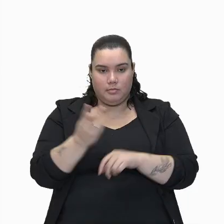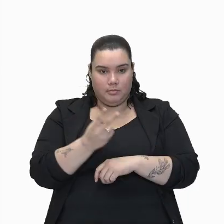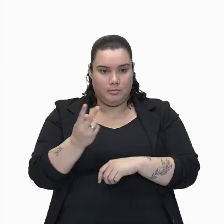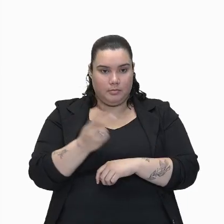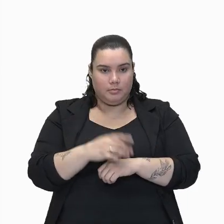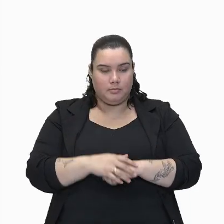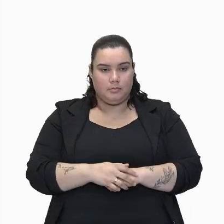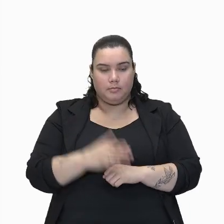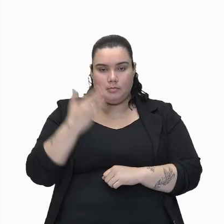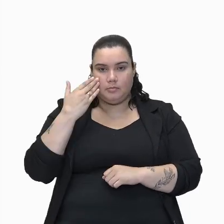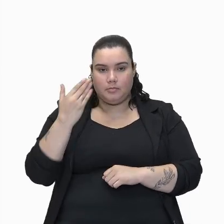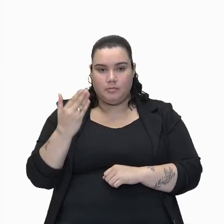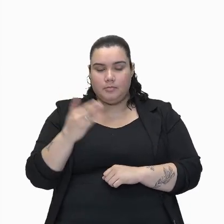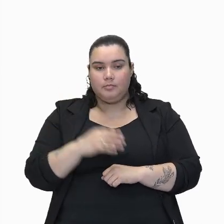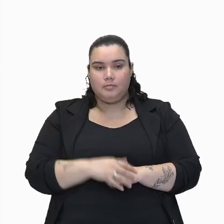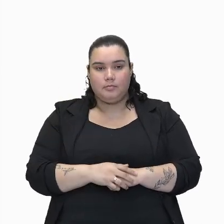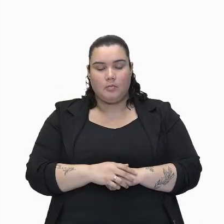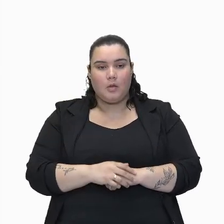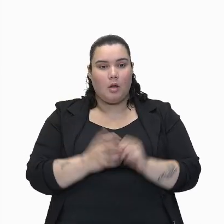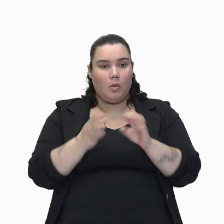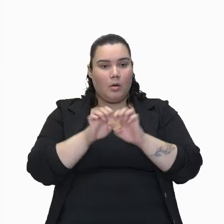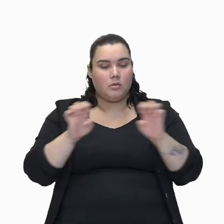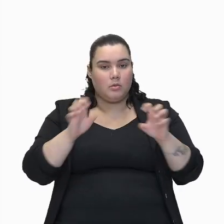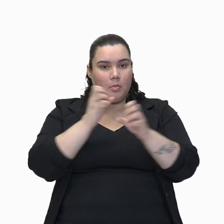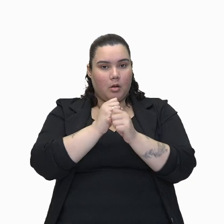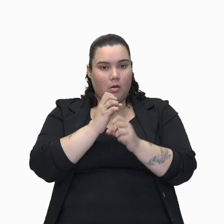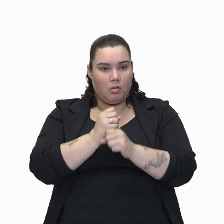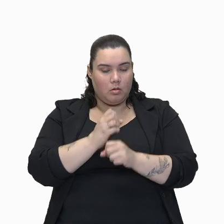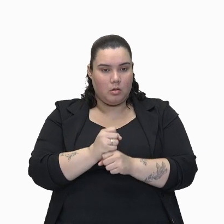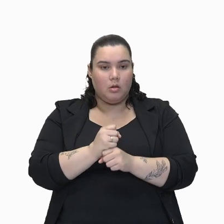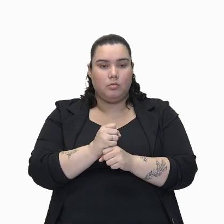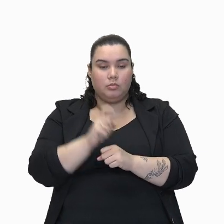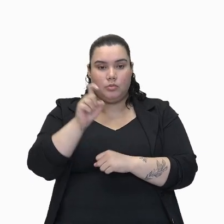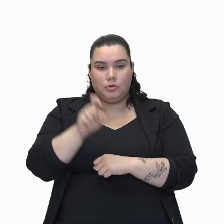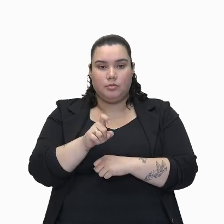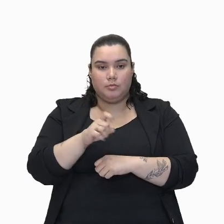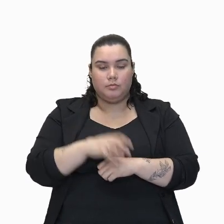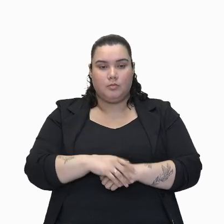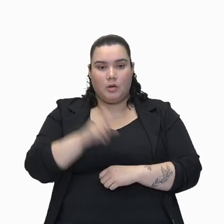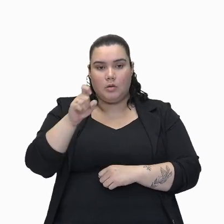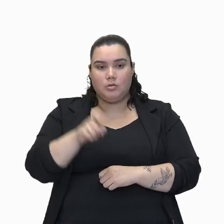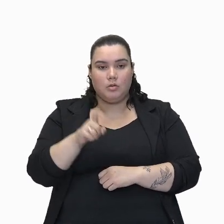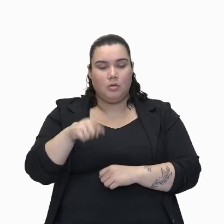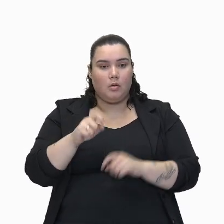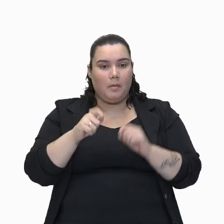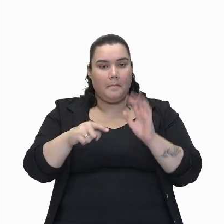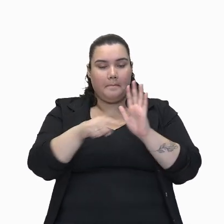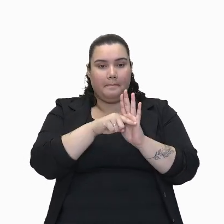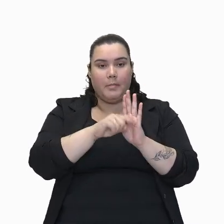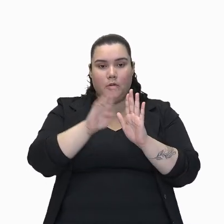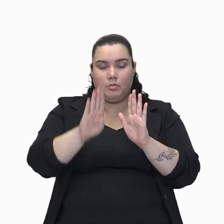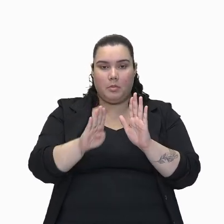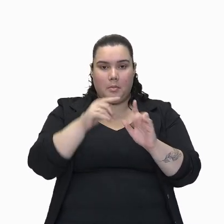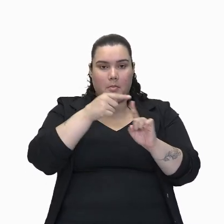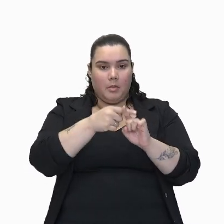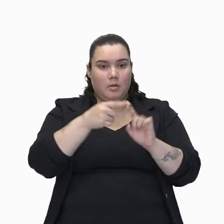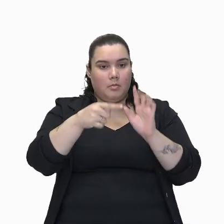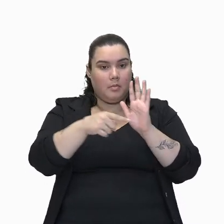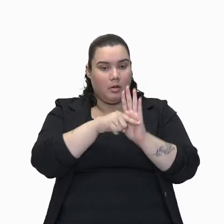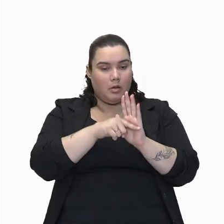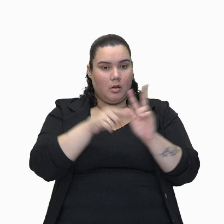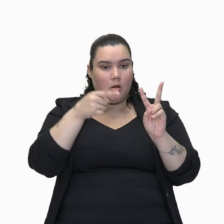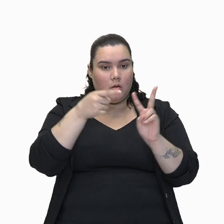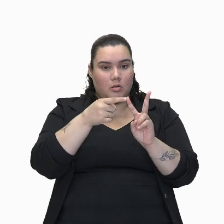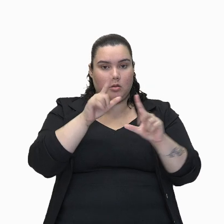raízes. Temos aí ó, a nossa fórmula para calcular o x. X é igual a menos b mais ou menos